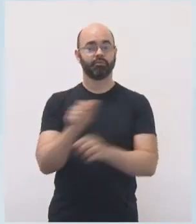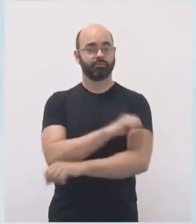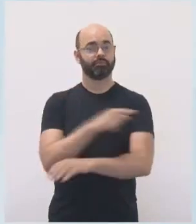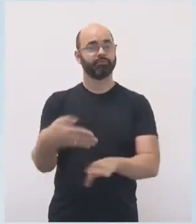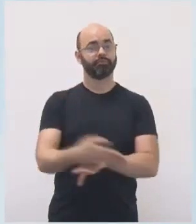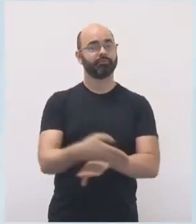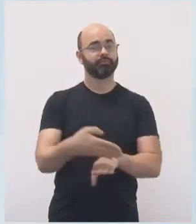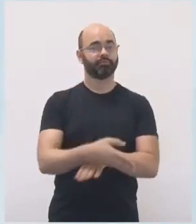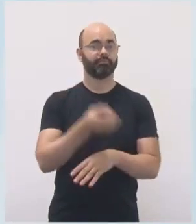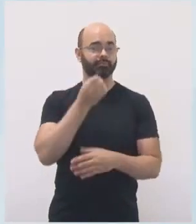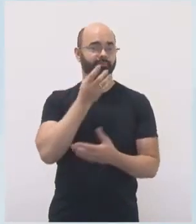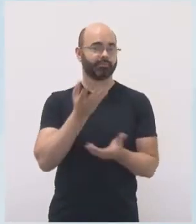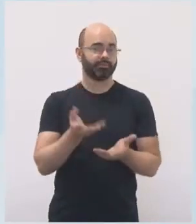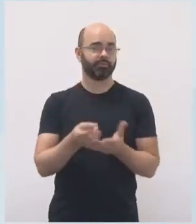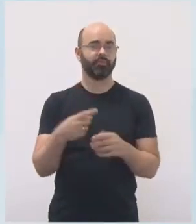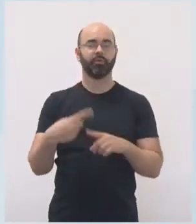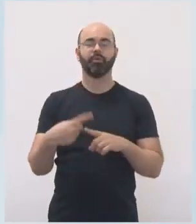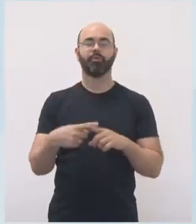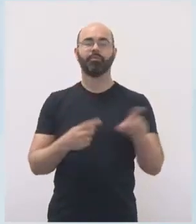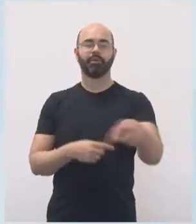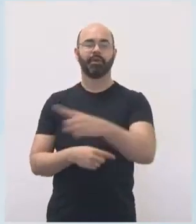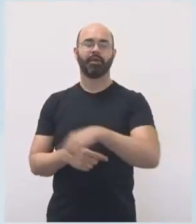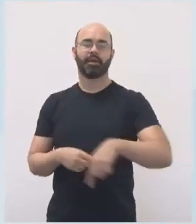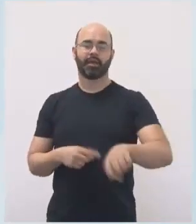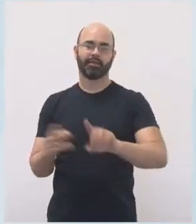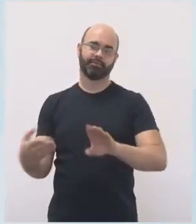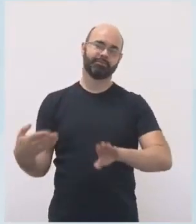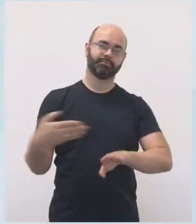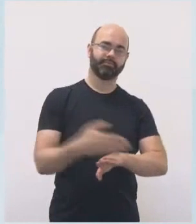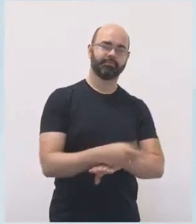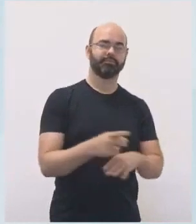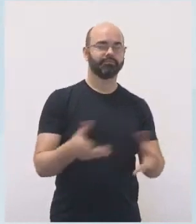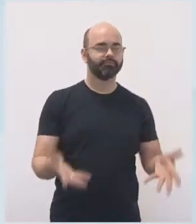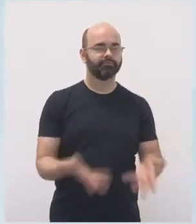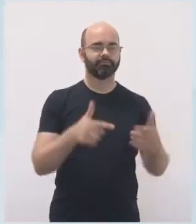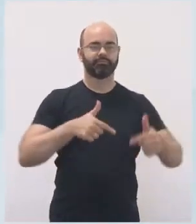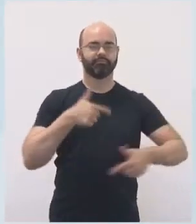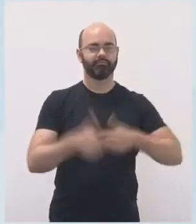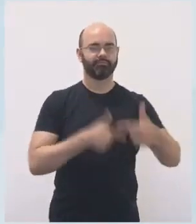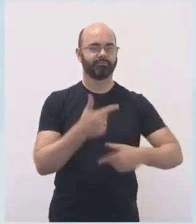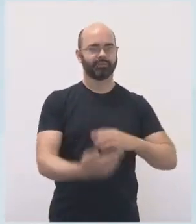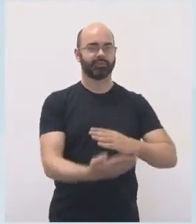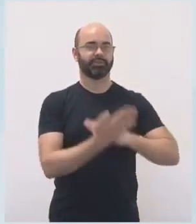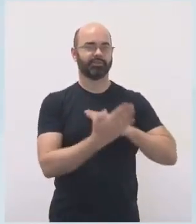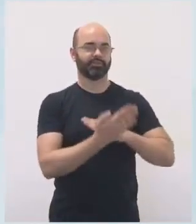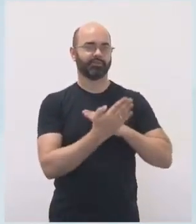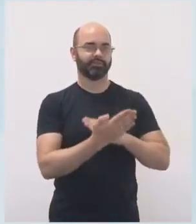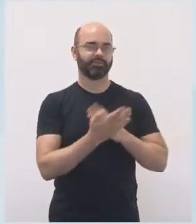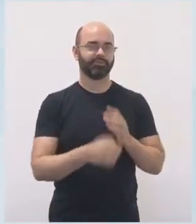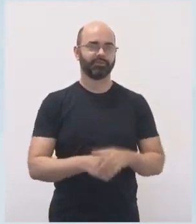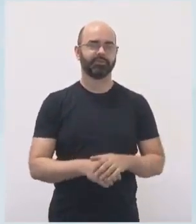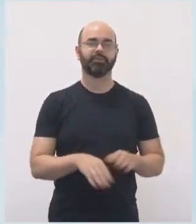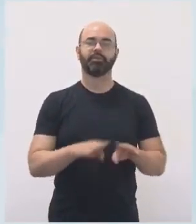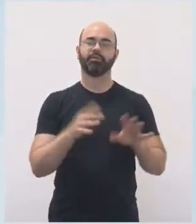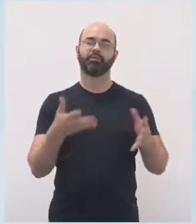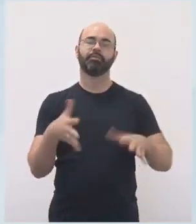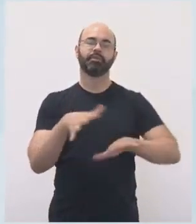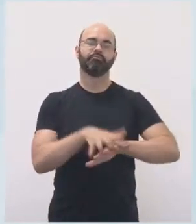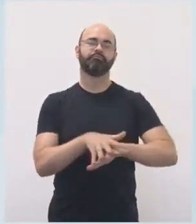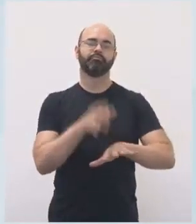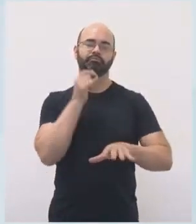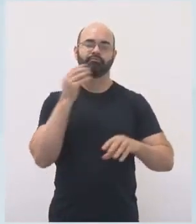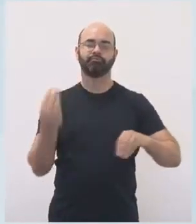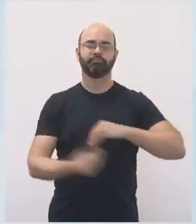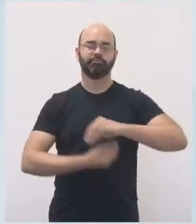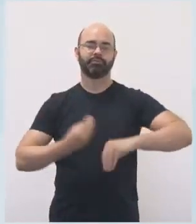do Grêmio, né, para ajudarem ao desenvolvimento das ações, né, e inclusive fazendo a integração com o projeto de